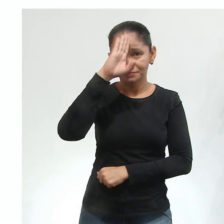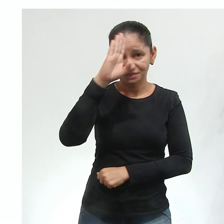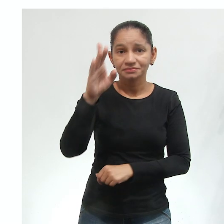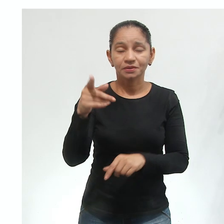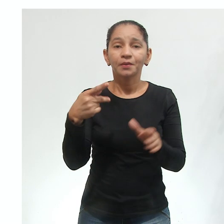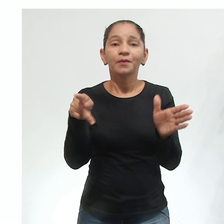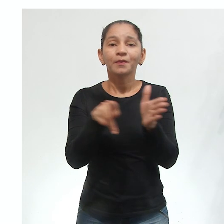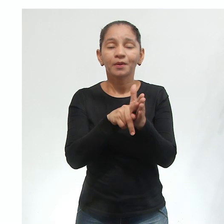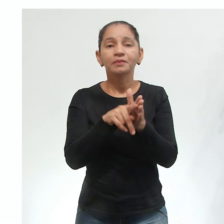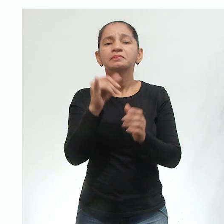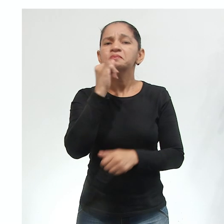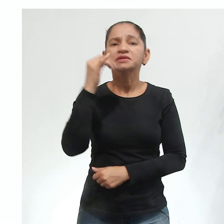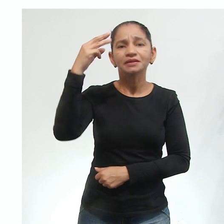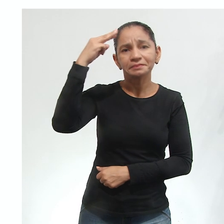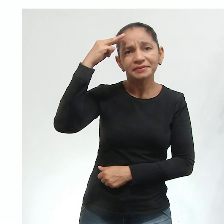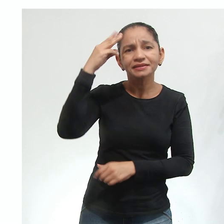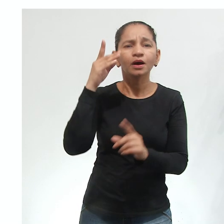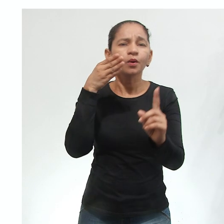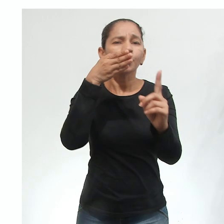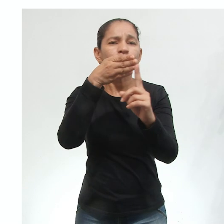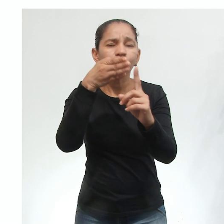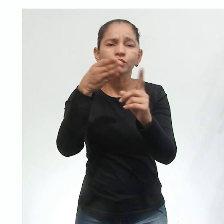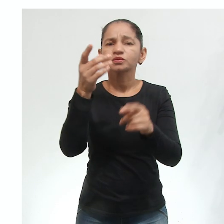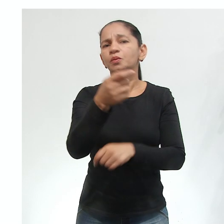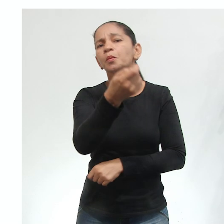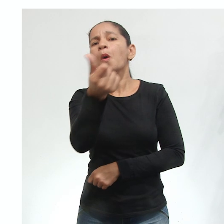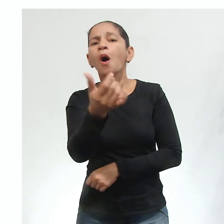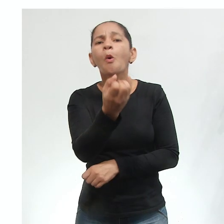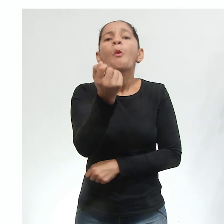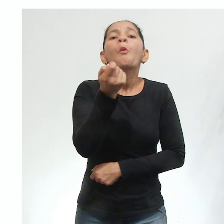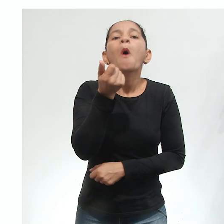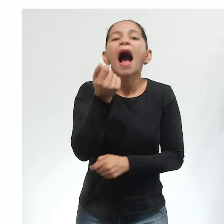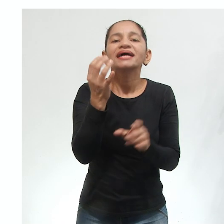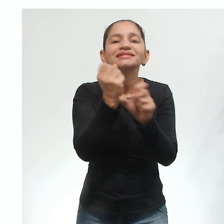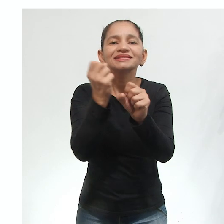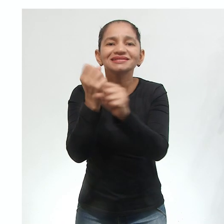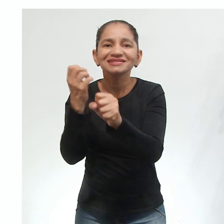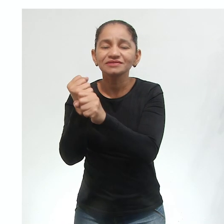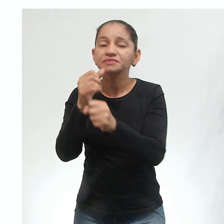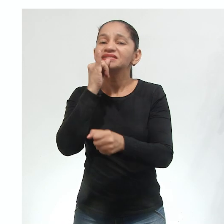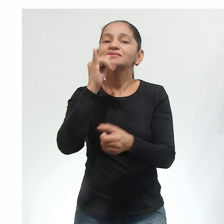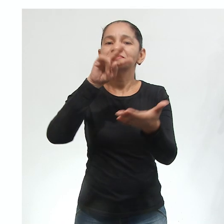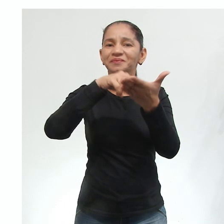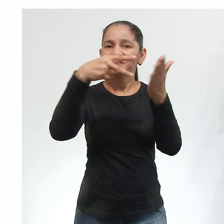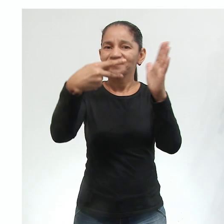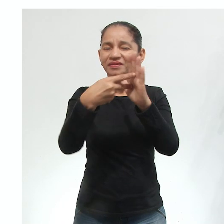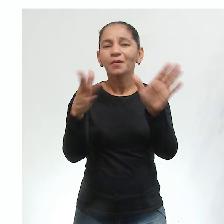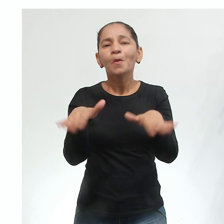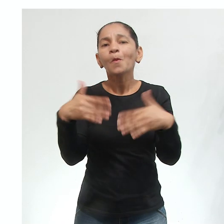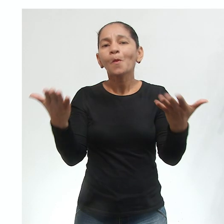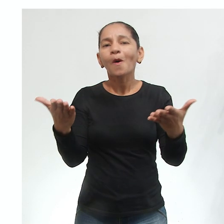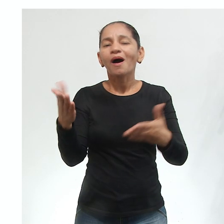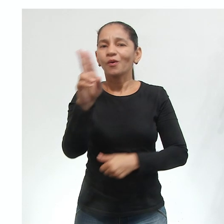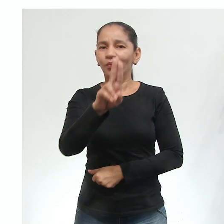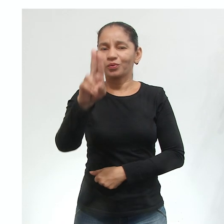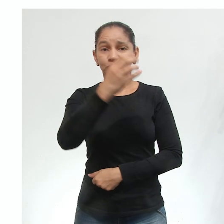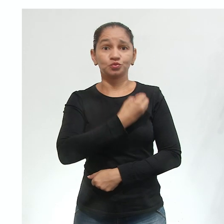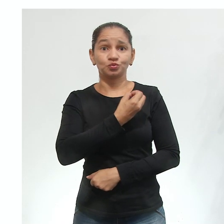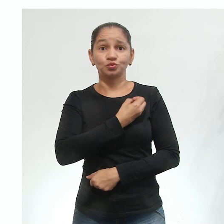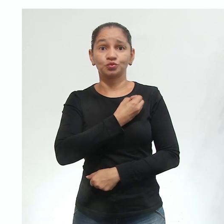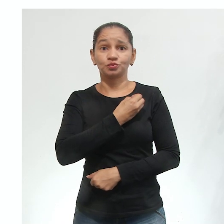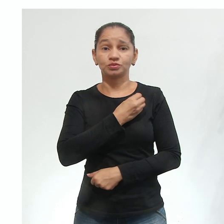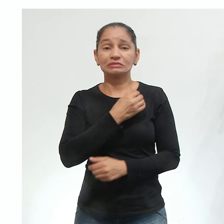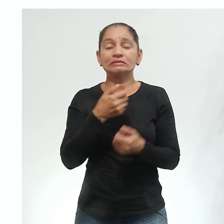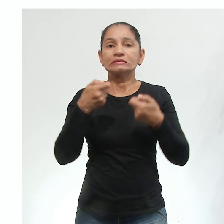de cálculos, mental aproximado, mental exato, mental escrito, né? Os múltiplos significados, né? Articulação sem algoritmos